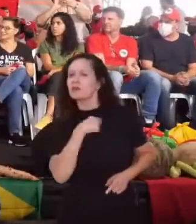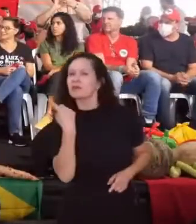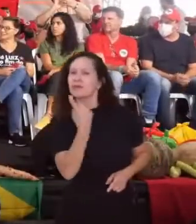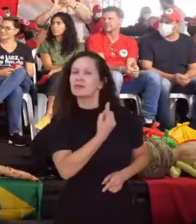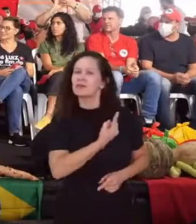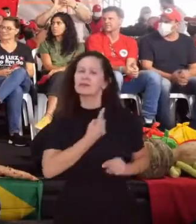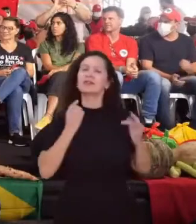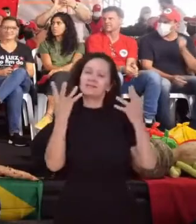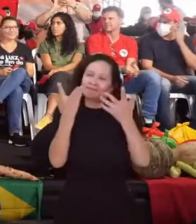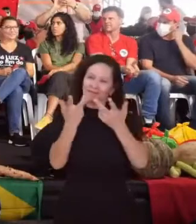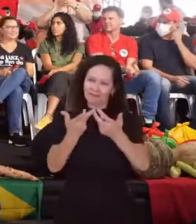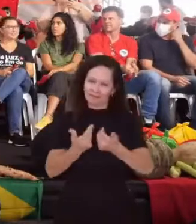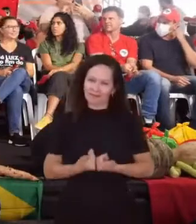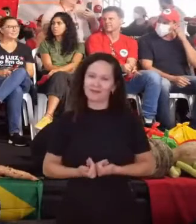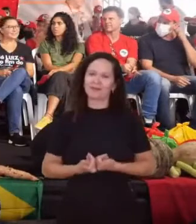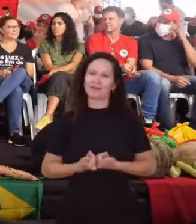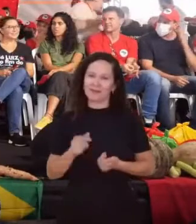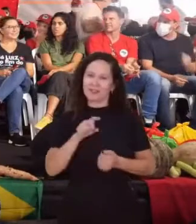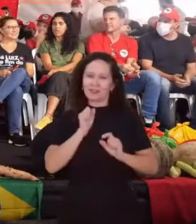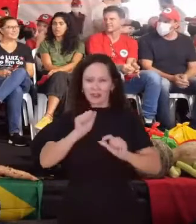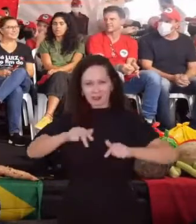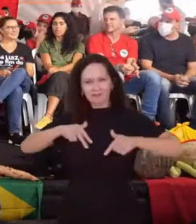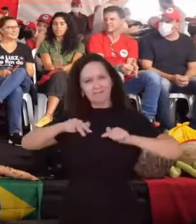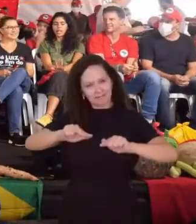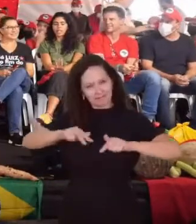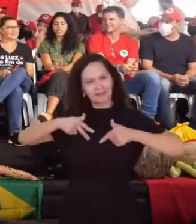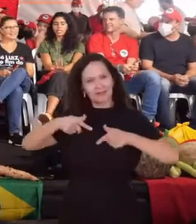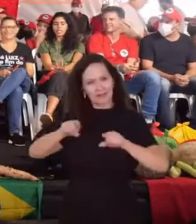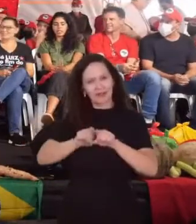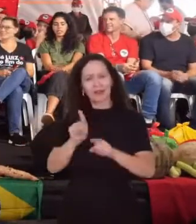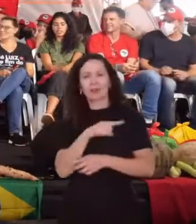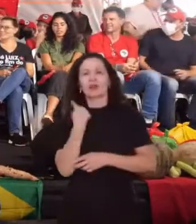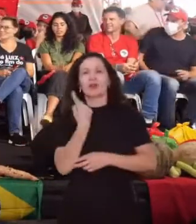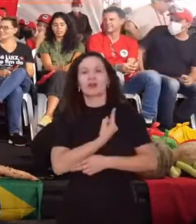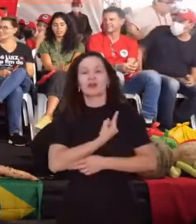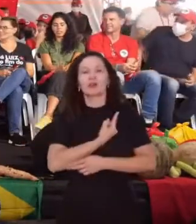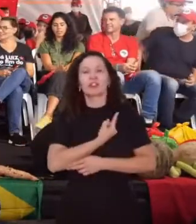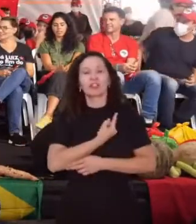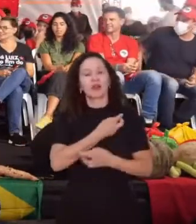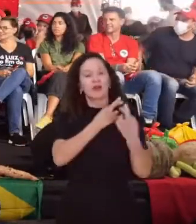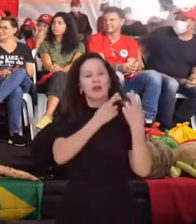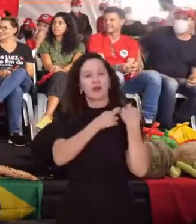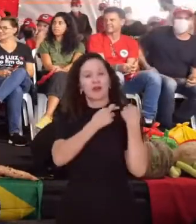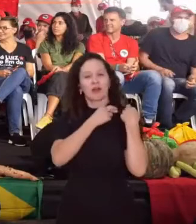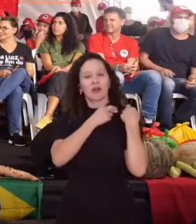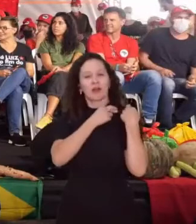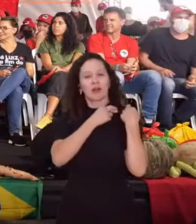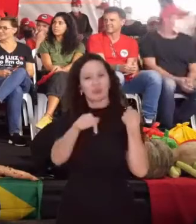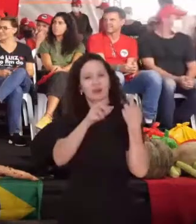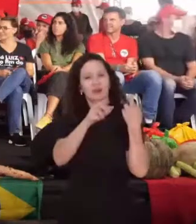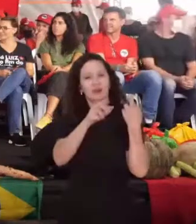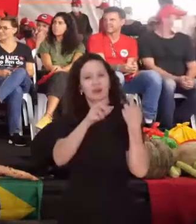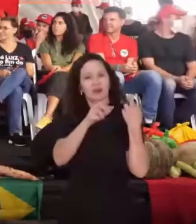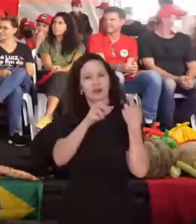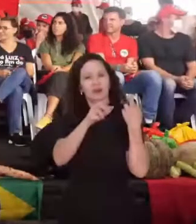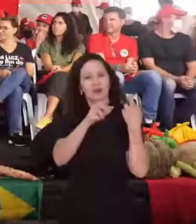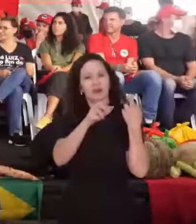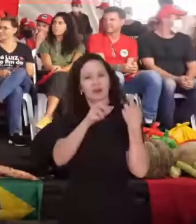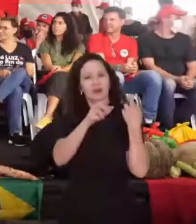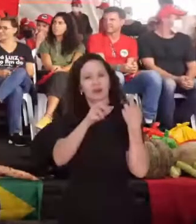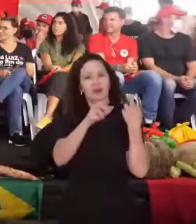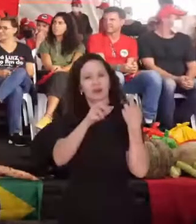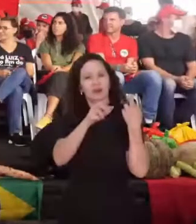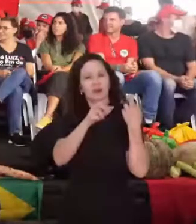nossa militante, a nossa comandante nacional e aqui no estado do Paraná da resistência no